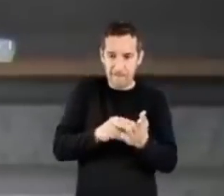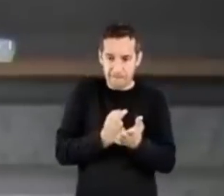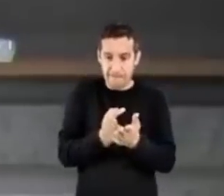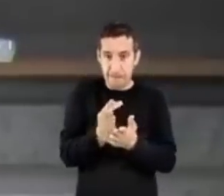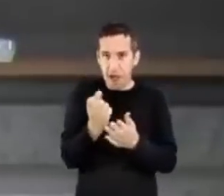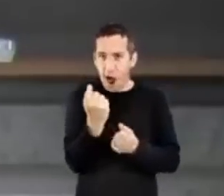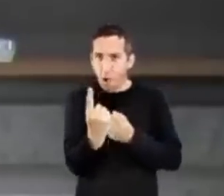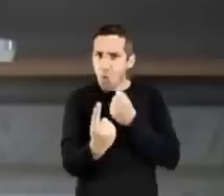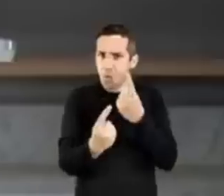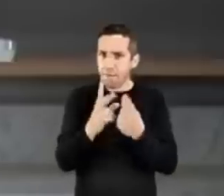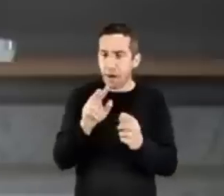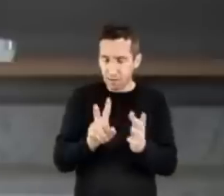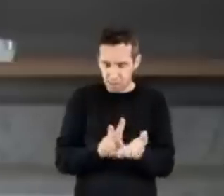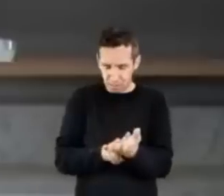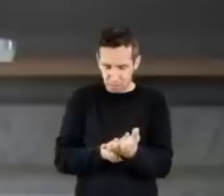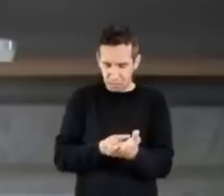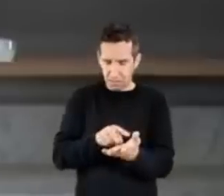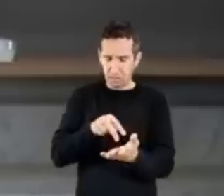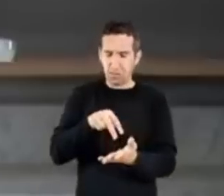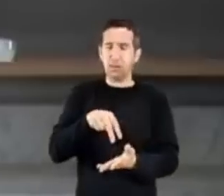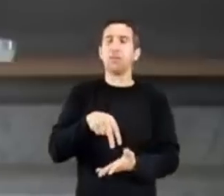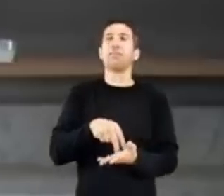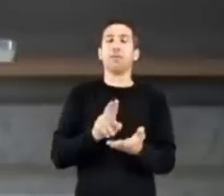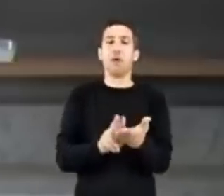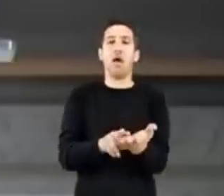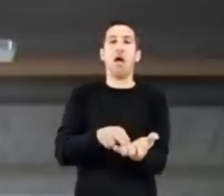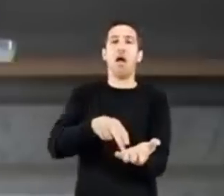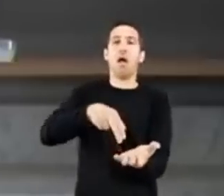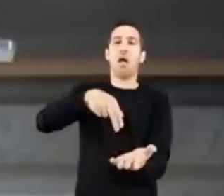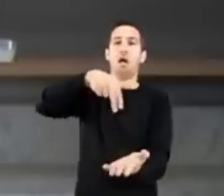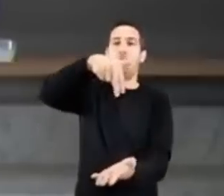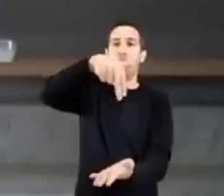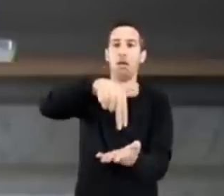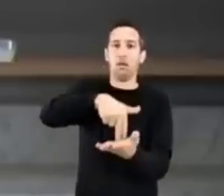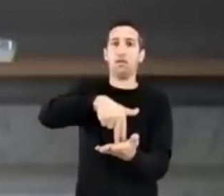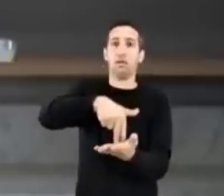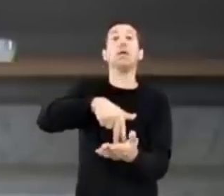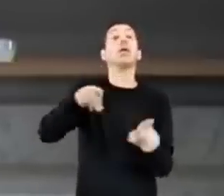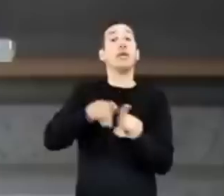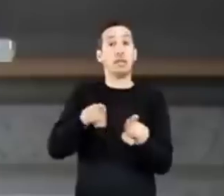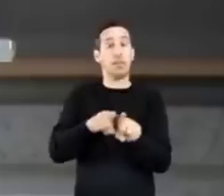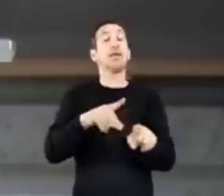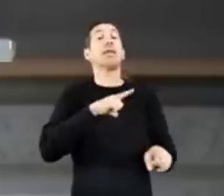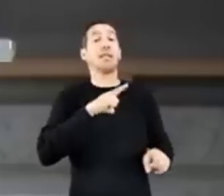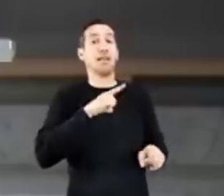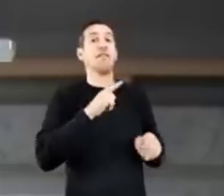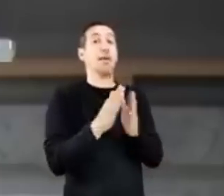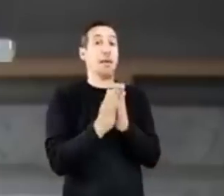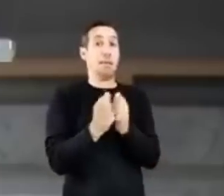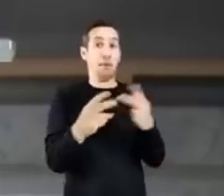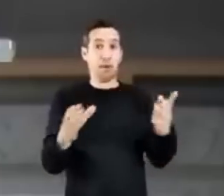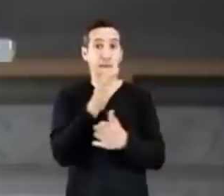para ver Jesus voltar mas também haverá uma recepção especial dos impios conforme diz Apocalipse 1 verso